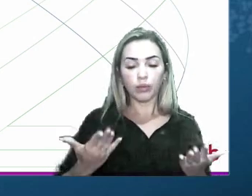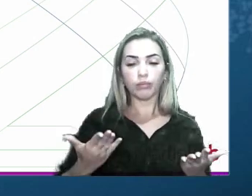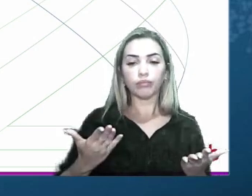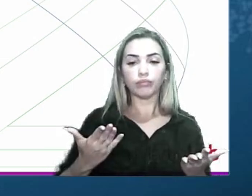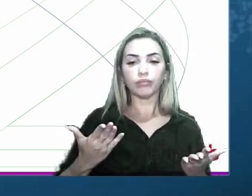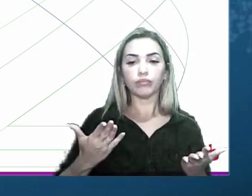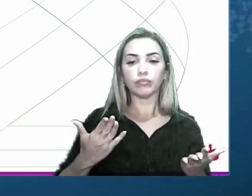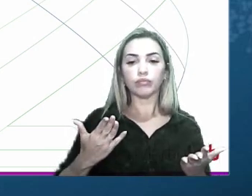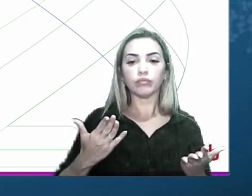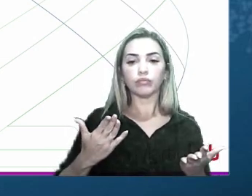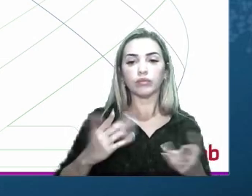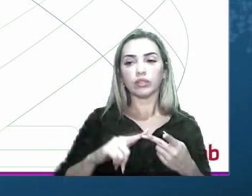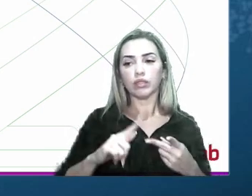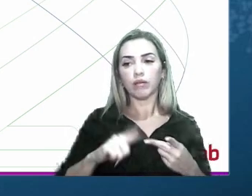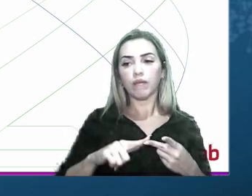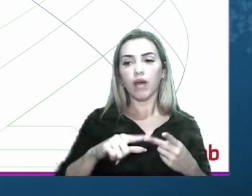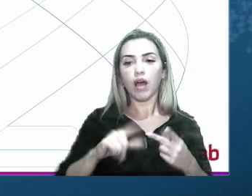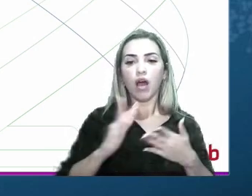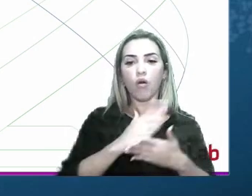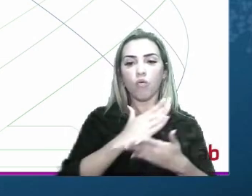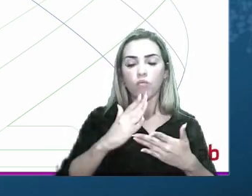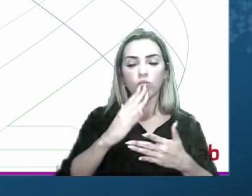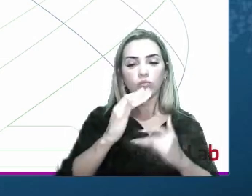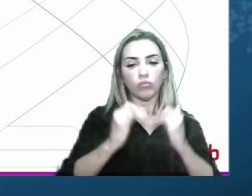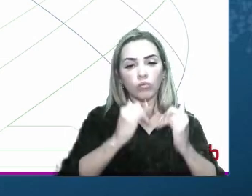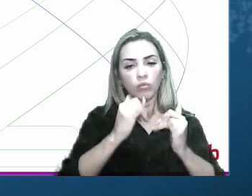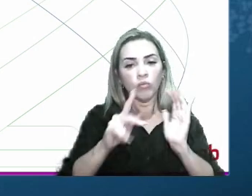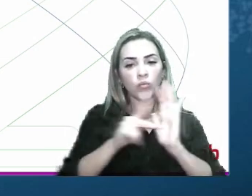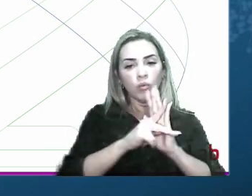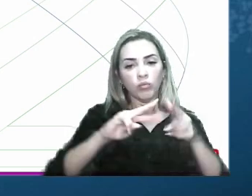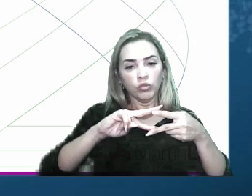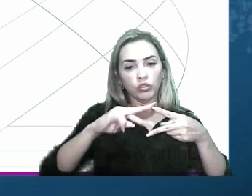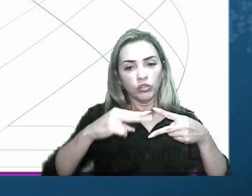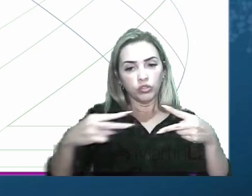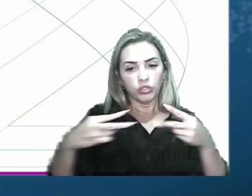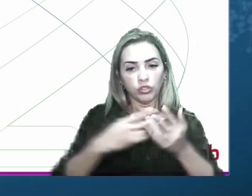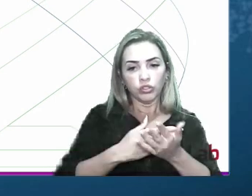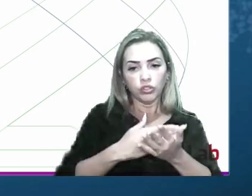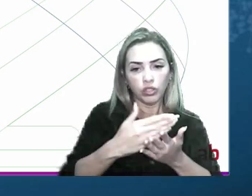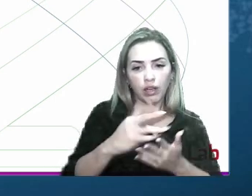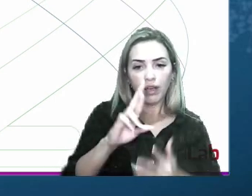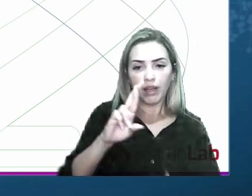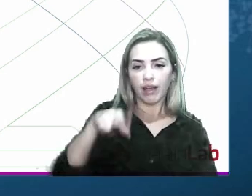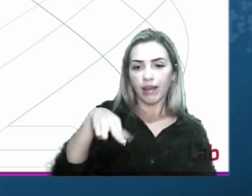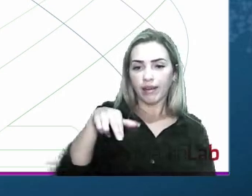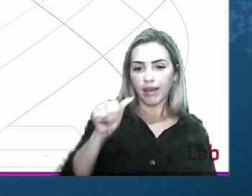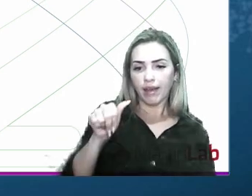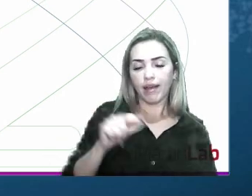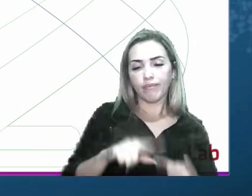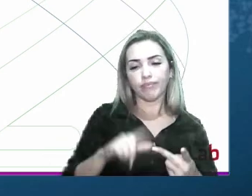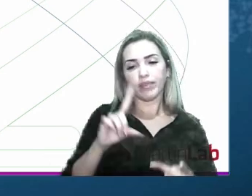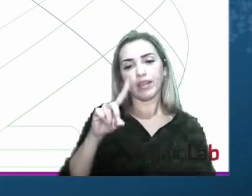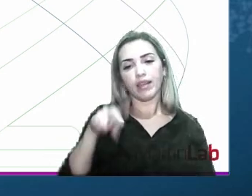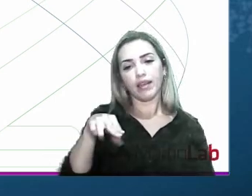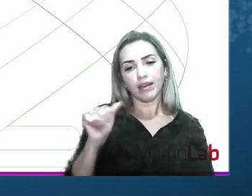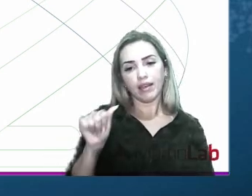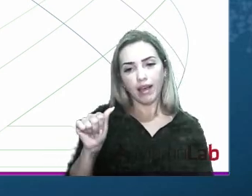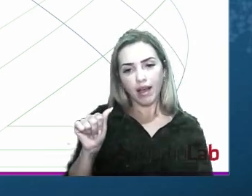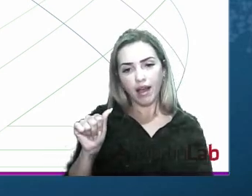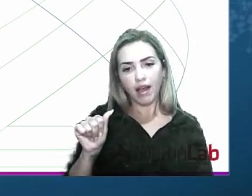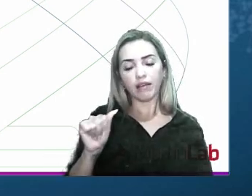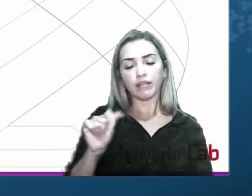os plasmados e fragmentos de genes e RNA e DNA e